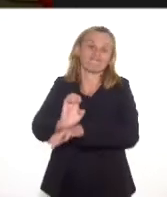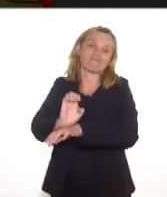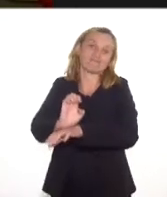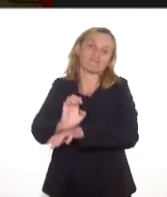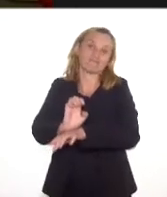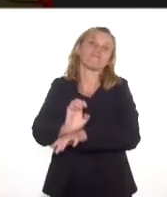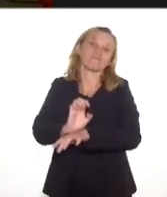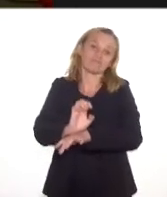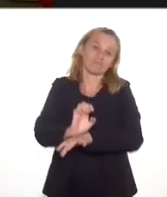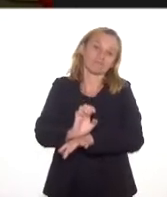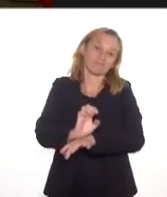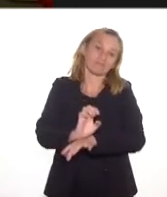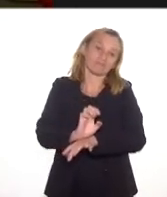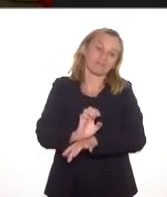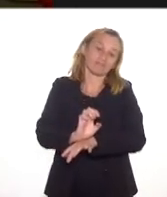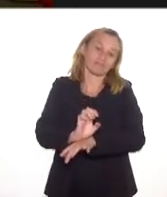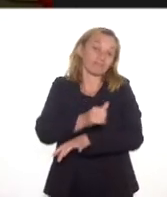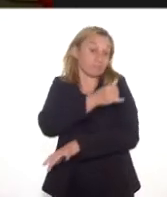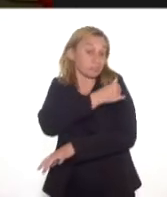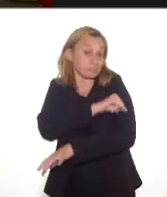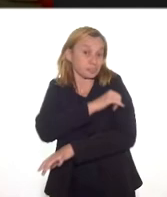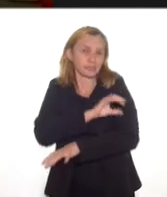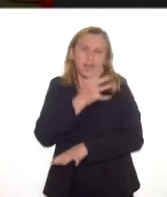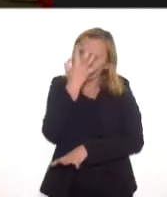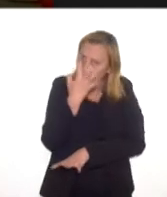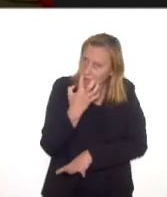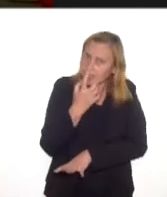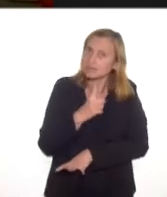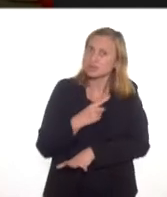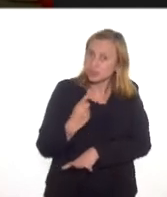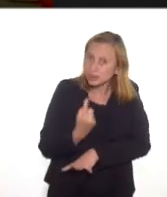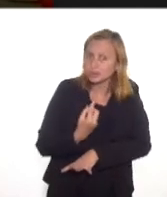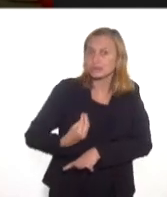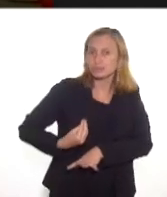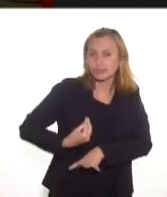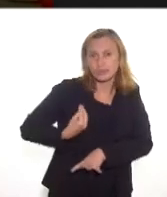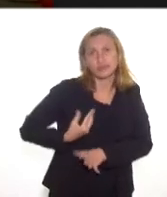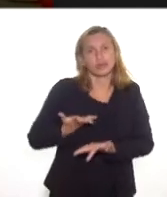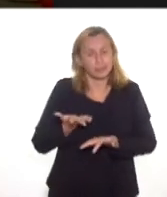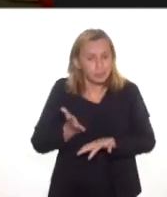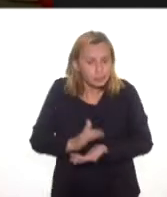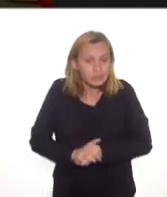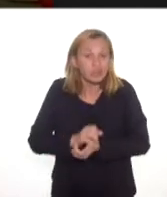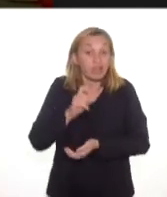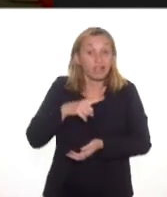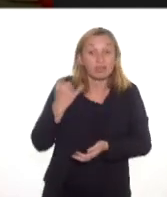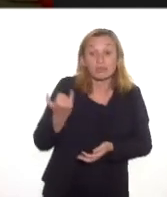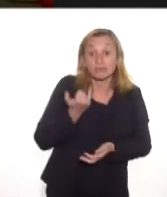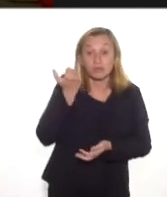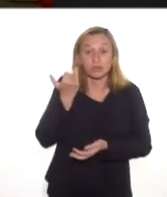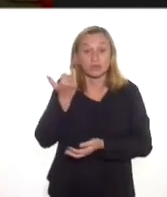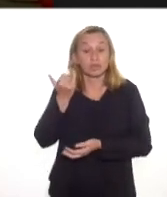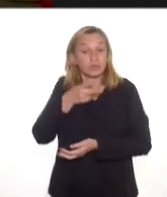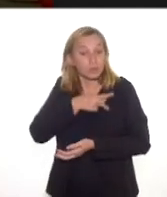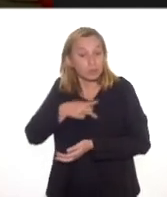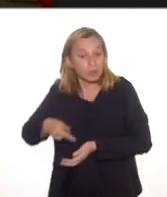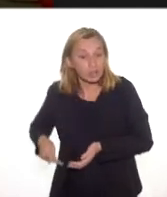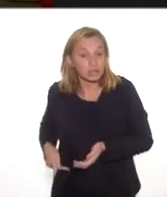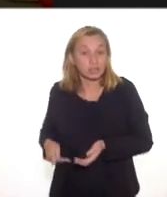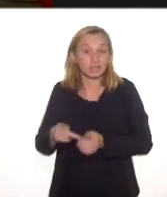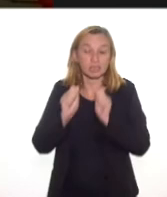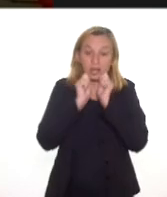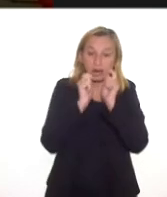pelo Estado do Rio de Janeiro. Então, é muito sério o que nós estamos vivenciando. Foi importante o presidente da